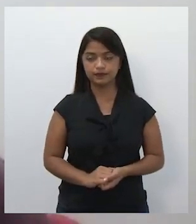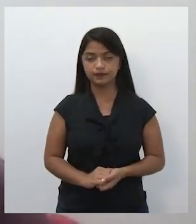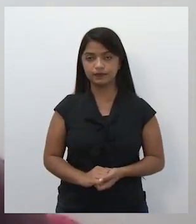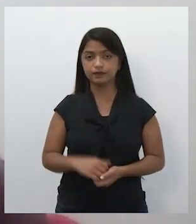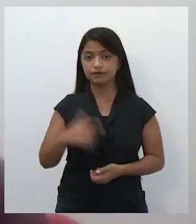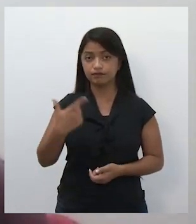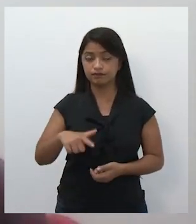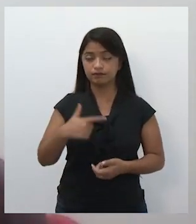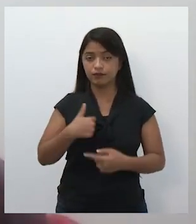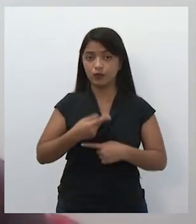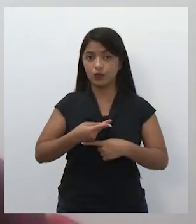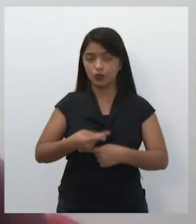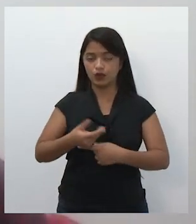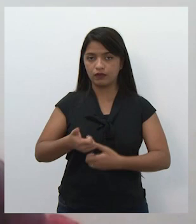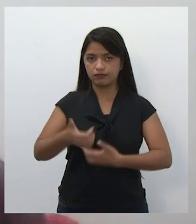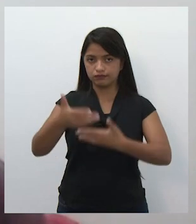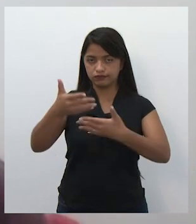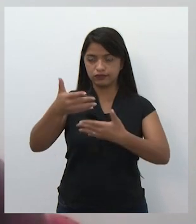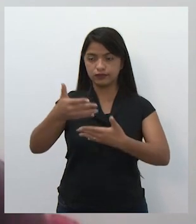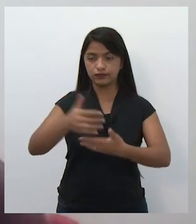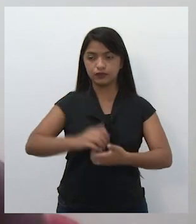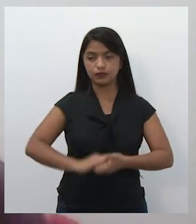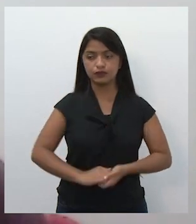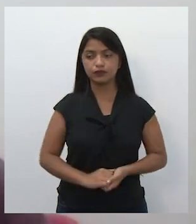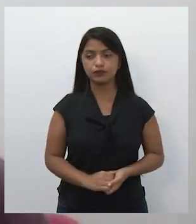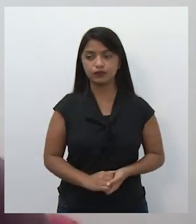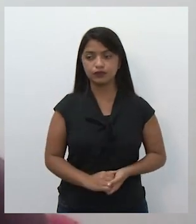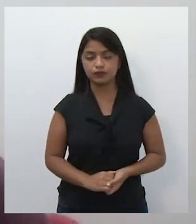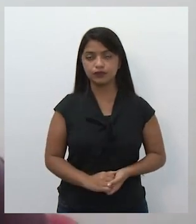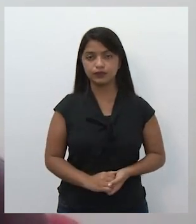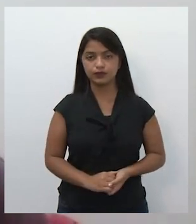eu ver se tem mais alguma coisa...